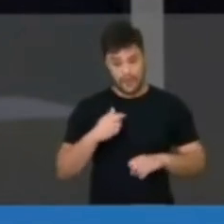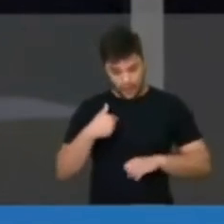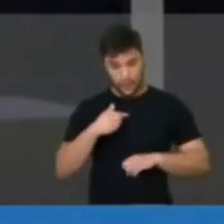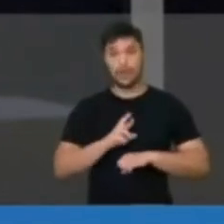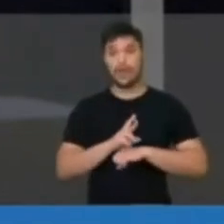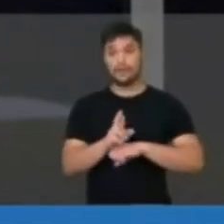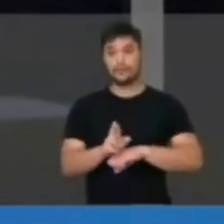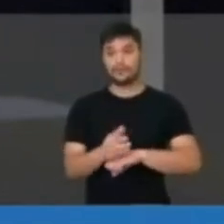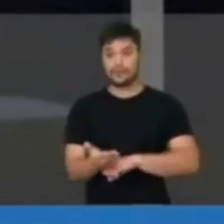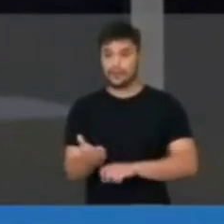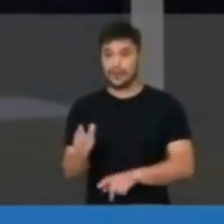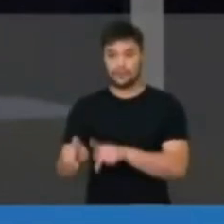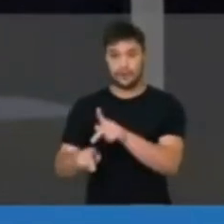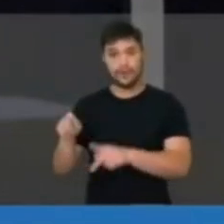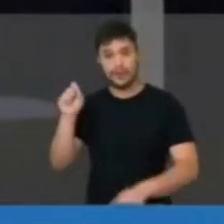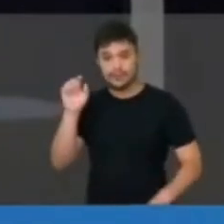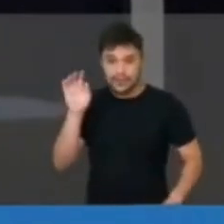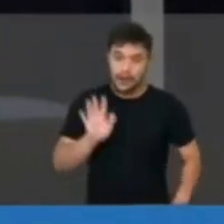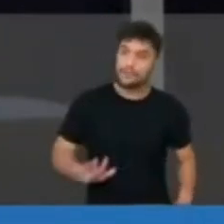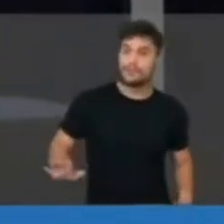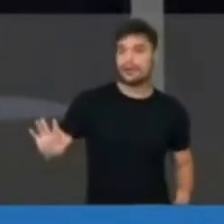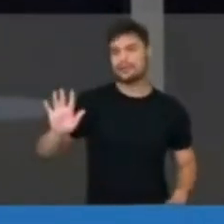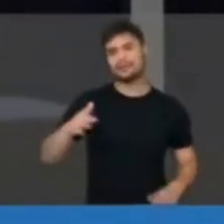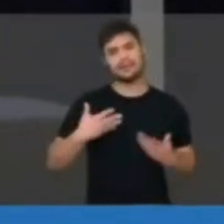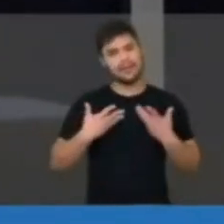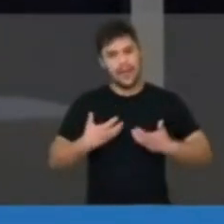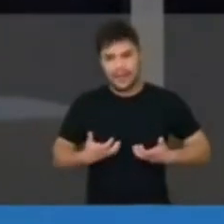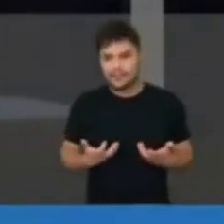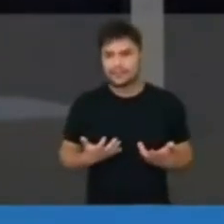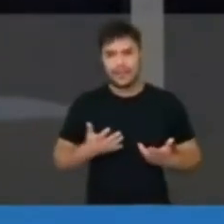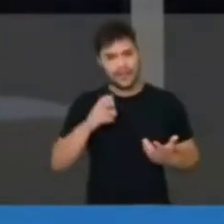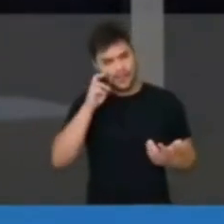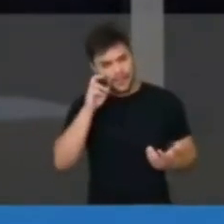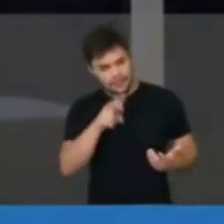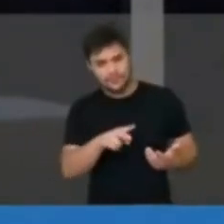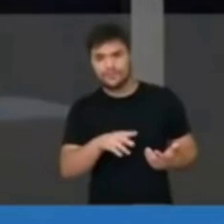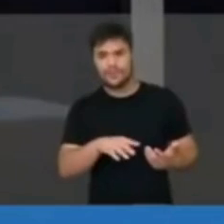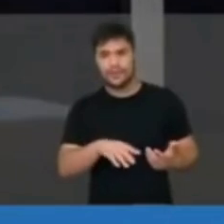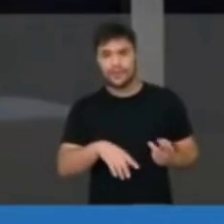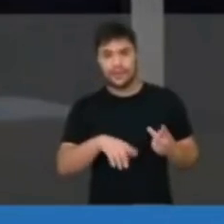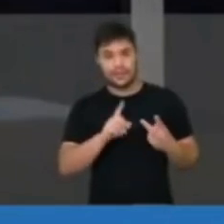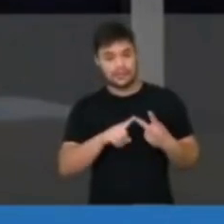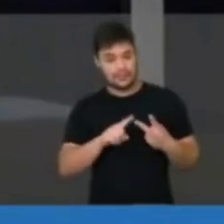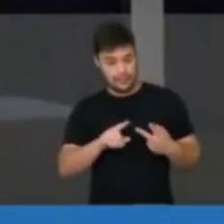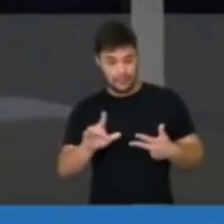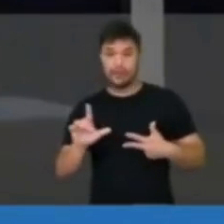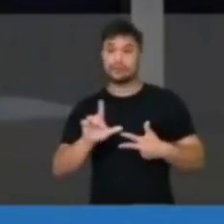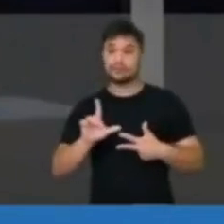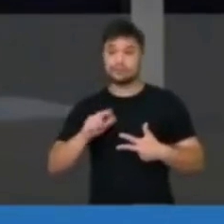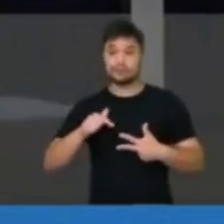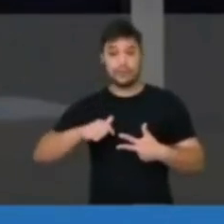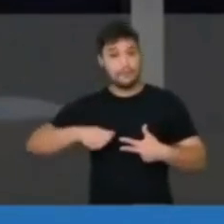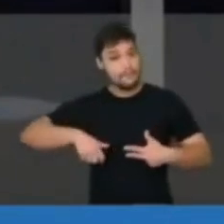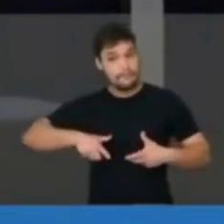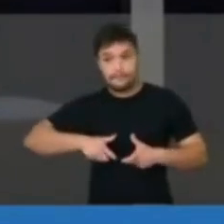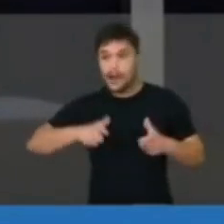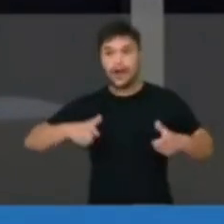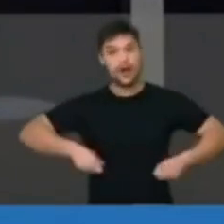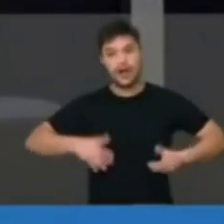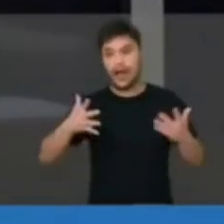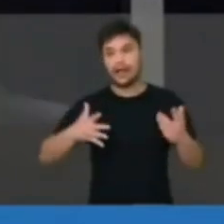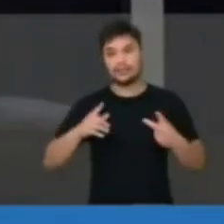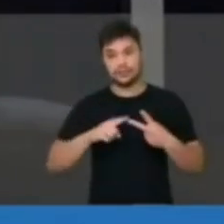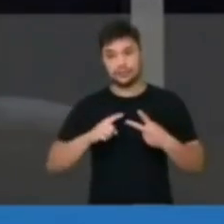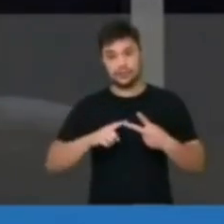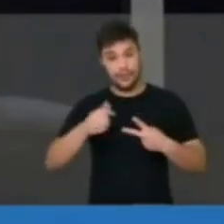a população brasileira que está cansada de ver o segundo maior parlamento que gasta no mundo. Nós só